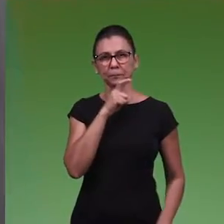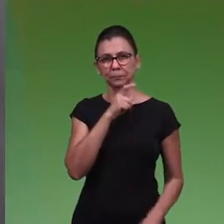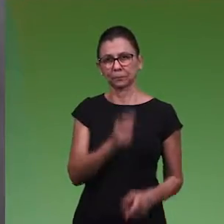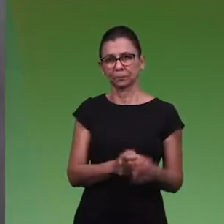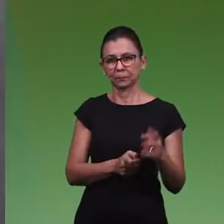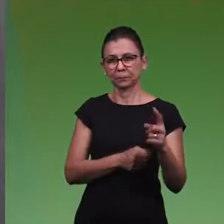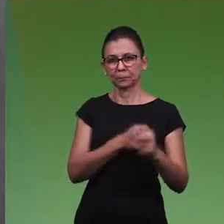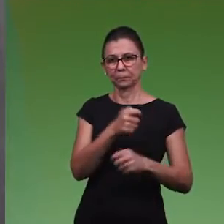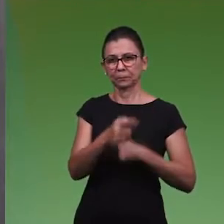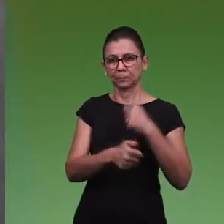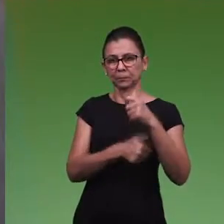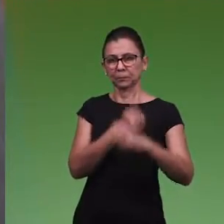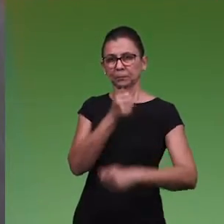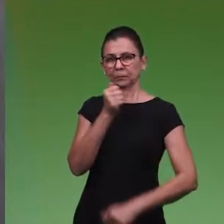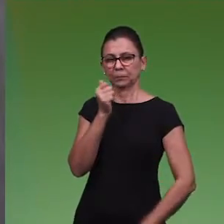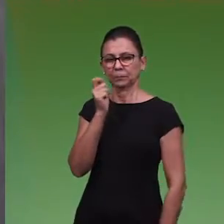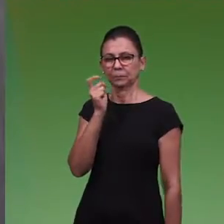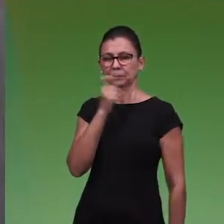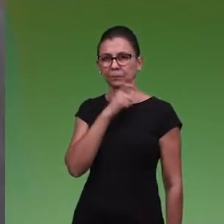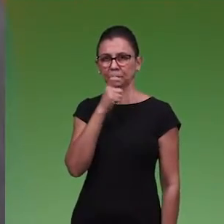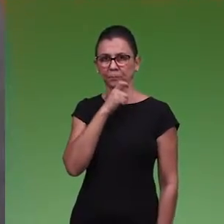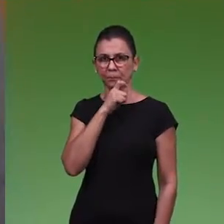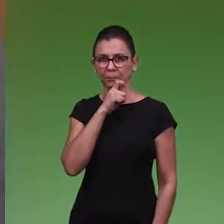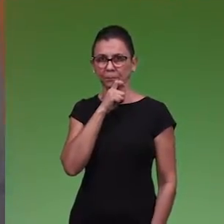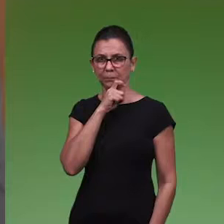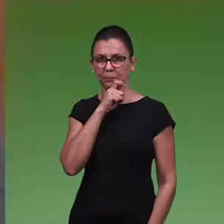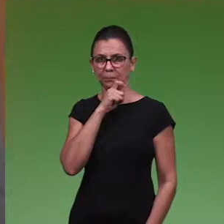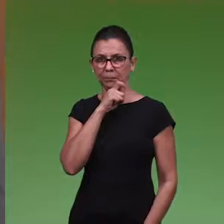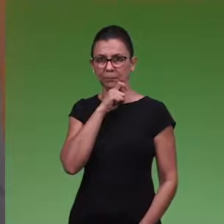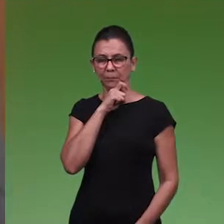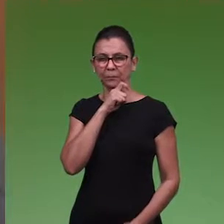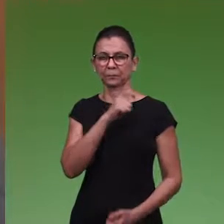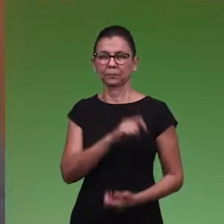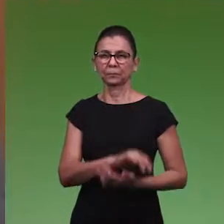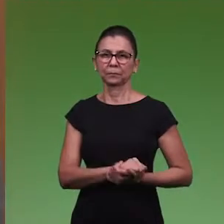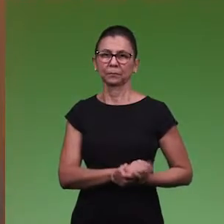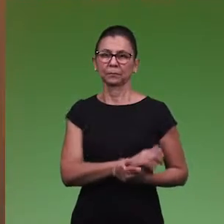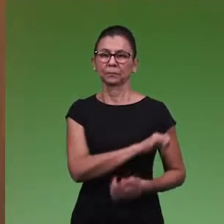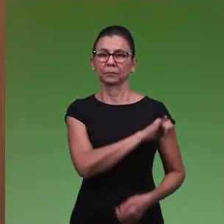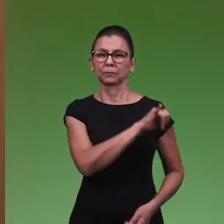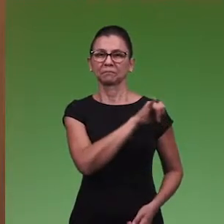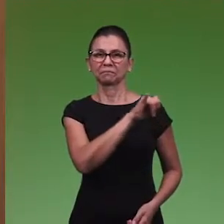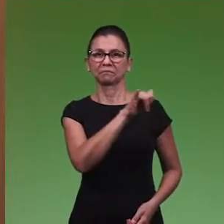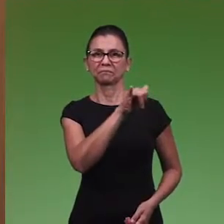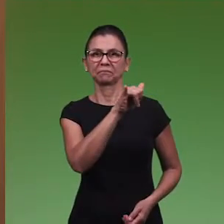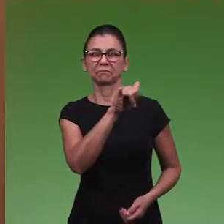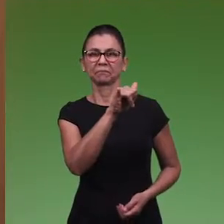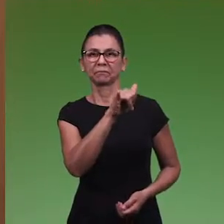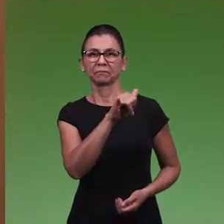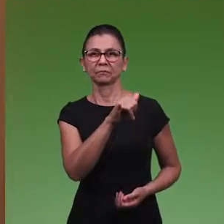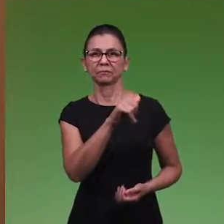que engana e mente e distorce, falou a verdade.